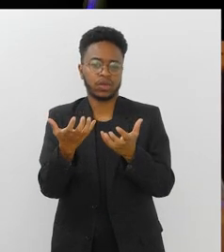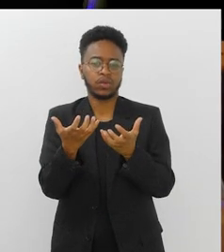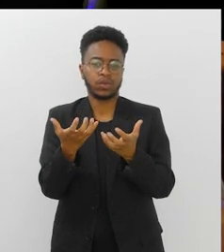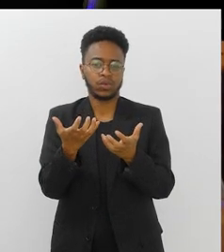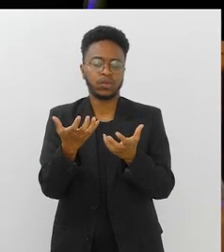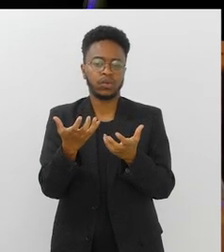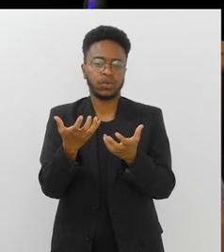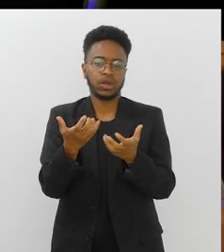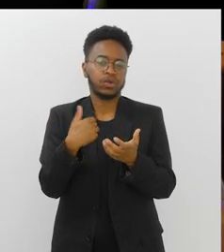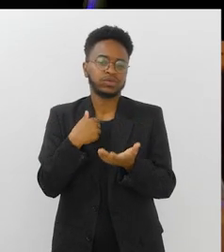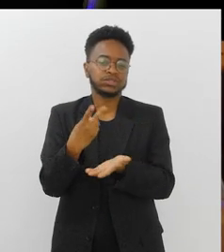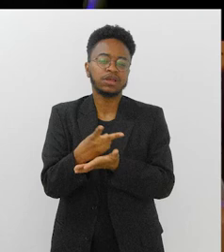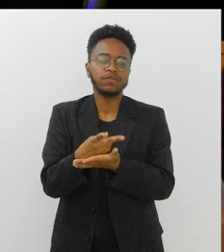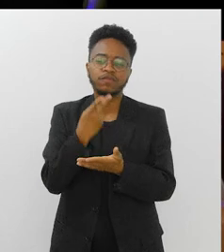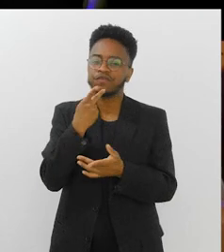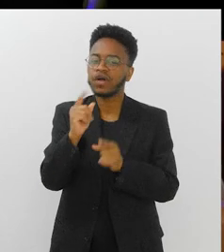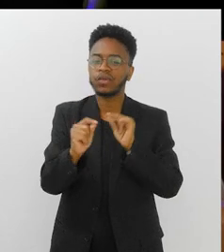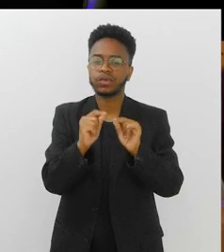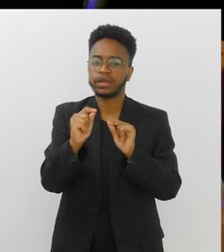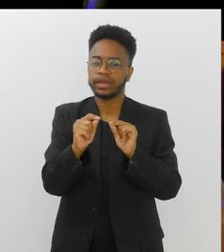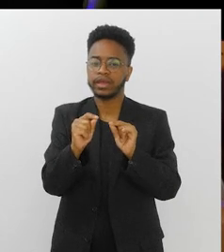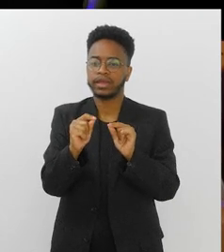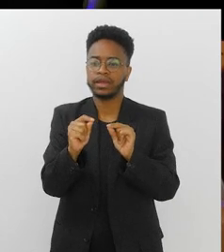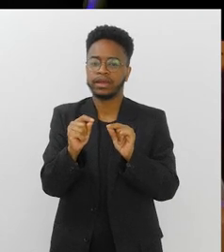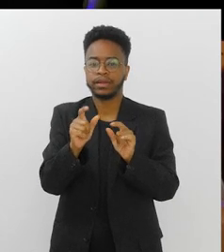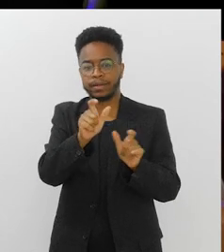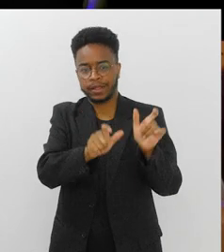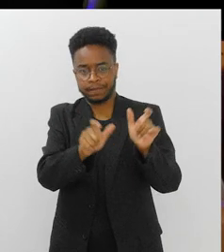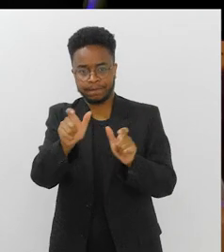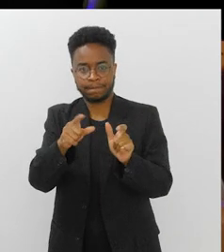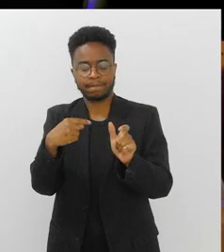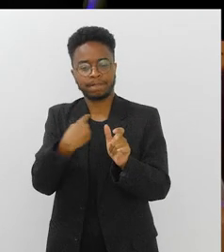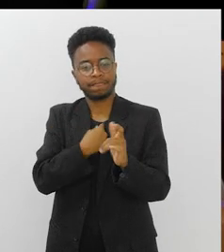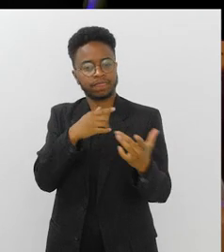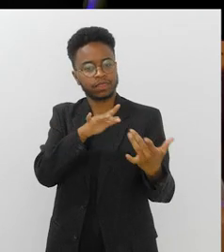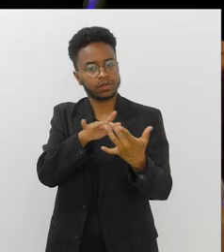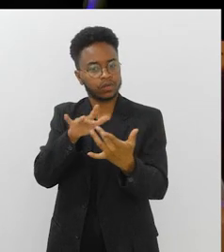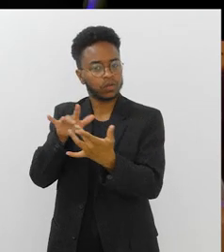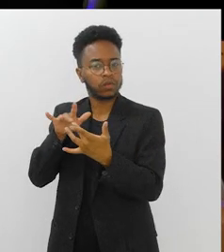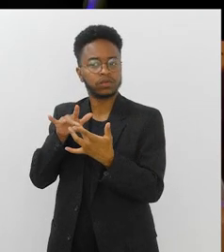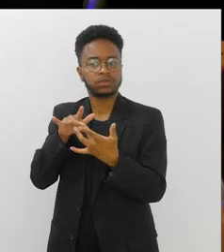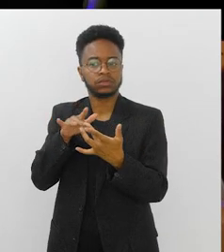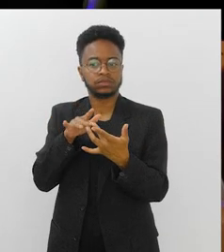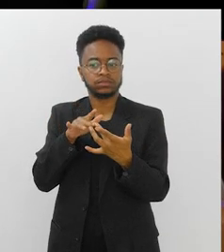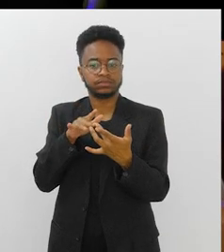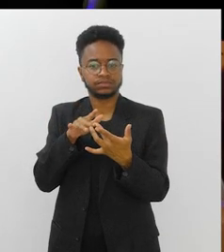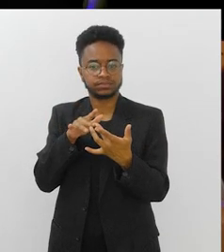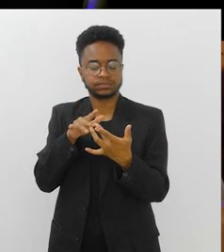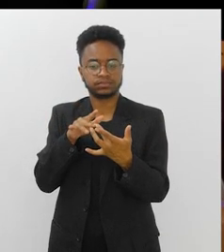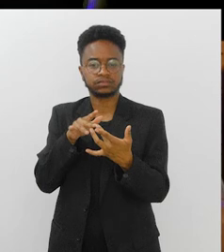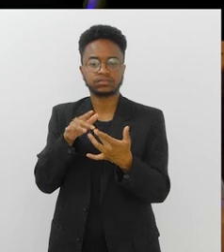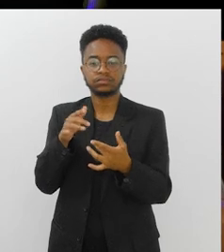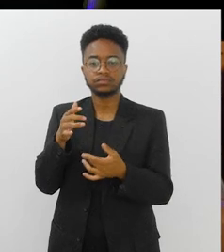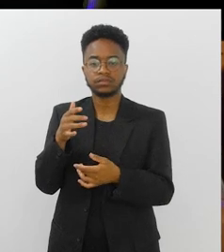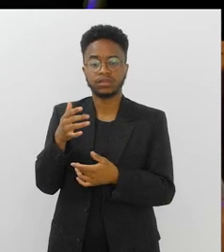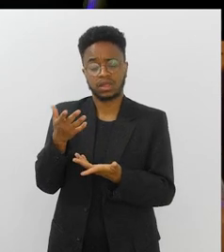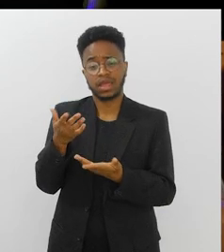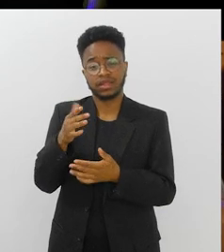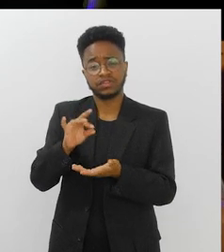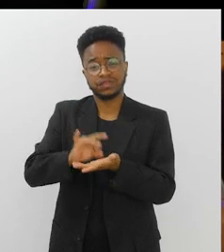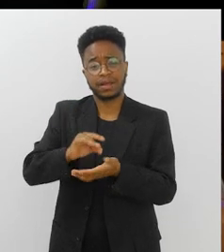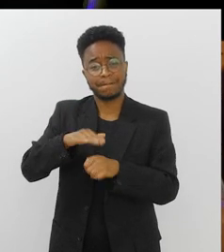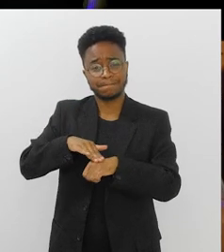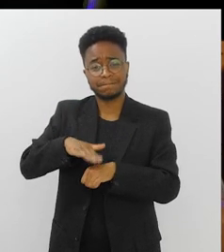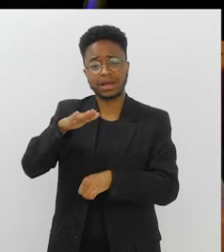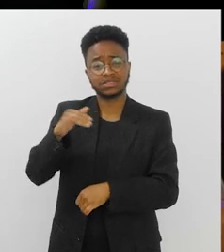eh eu sempre comento né com as pessoas com quem a gente tem oportunidade de falar que eh tão mais